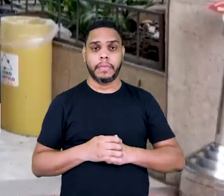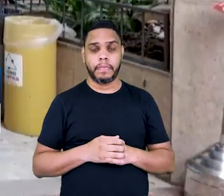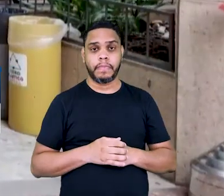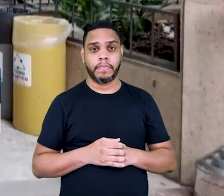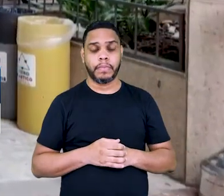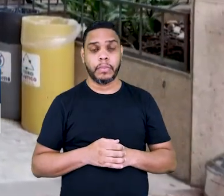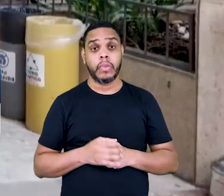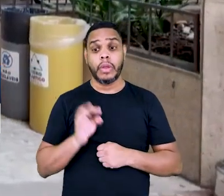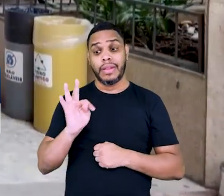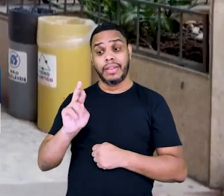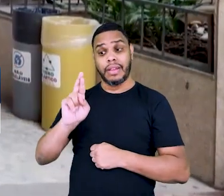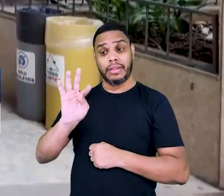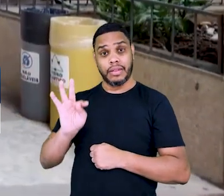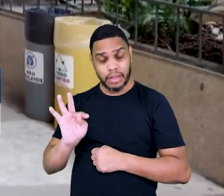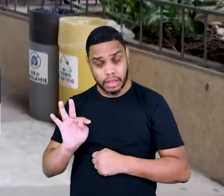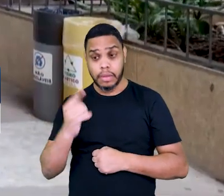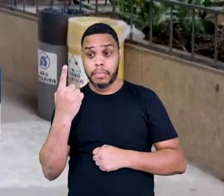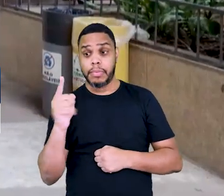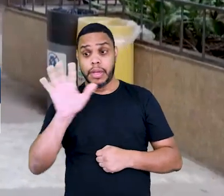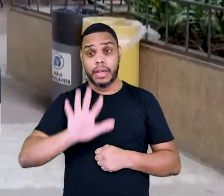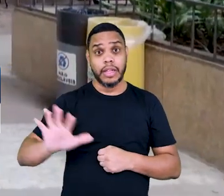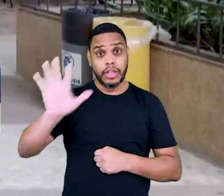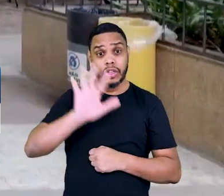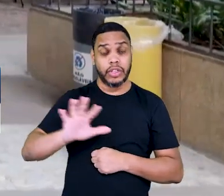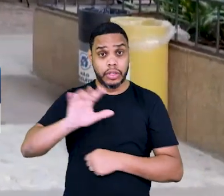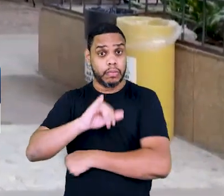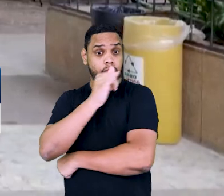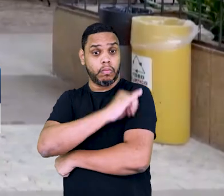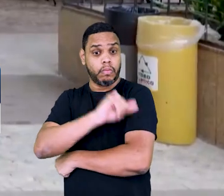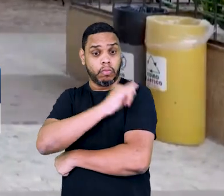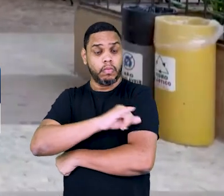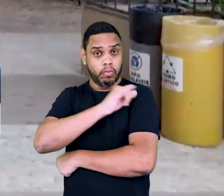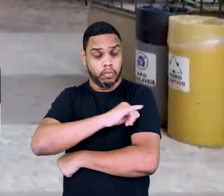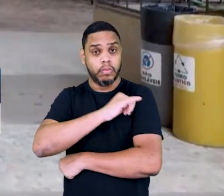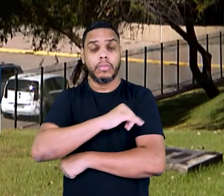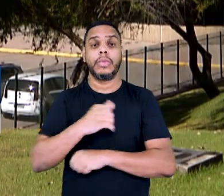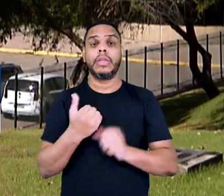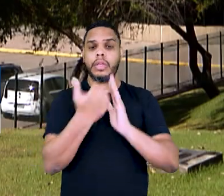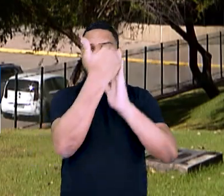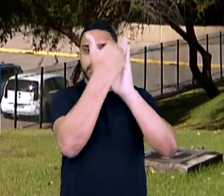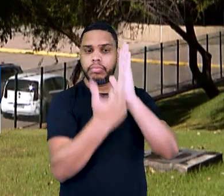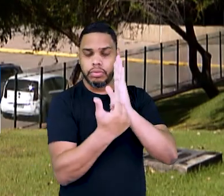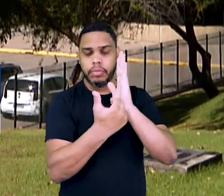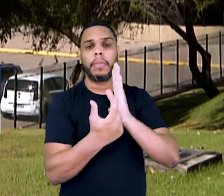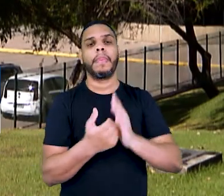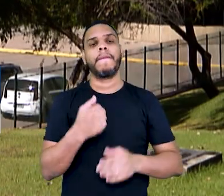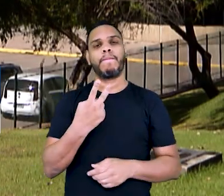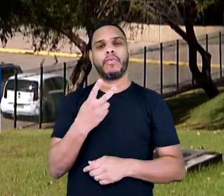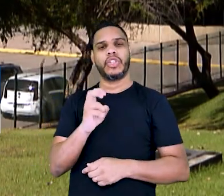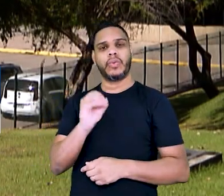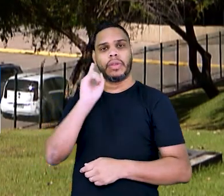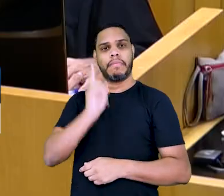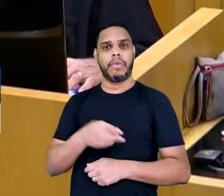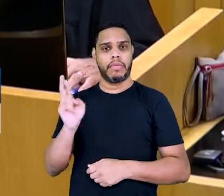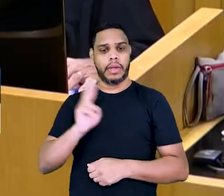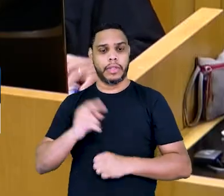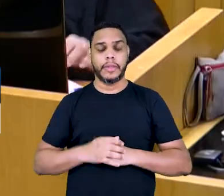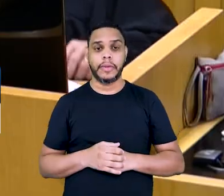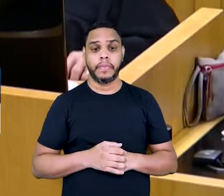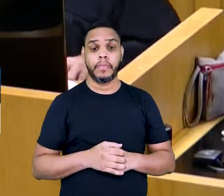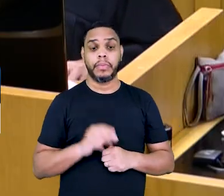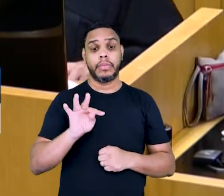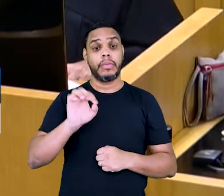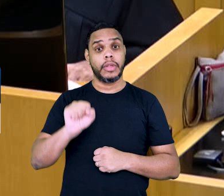Regional do Trabalho da Primeira Região, no Rio de Janeiro, reduziu o valor à metade. No Tribunal Superior do Trabalho, o caso